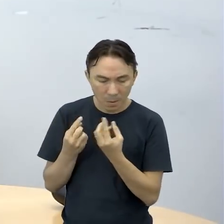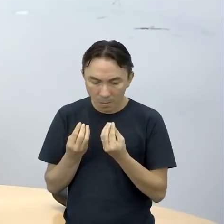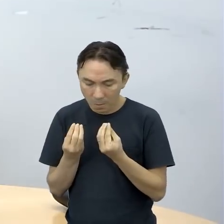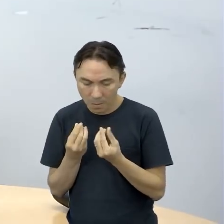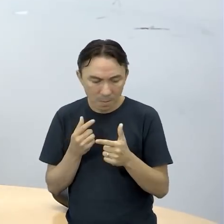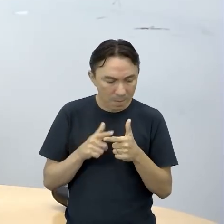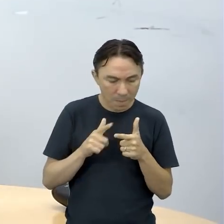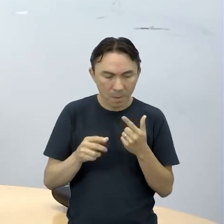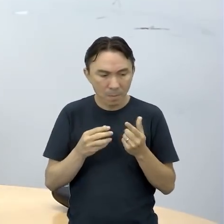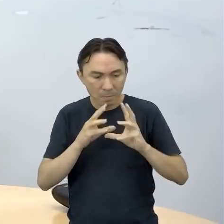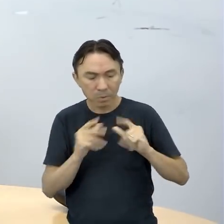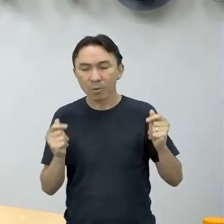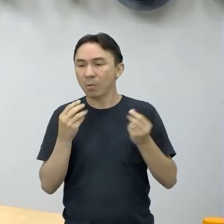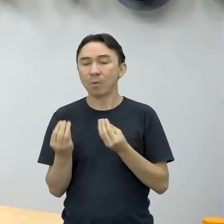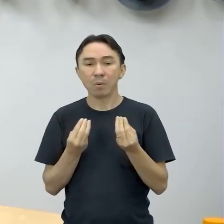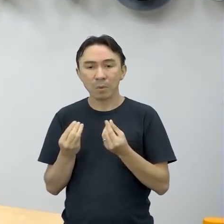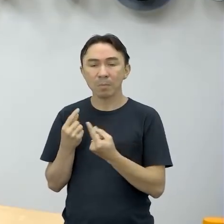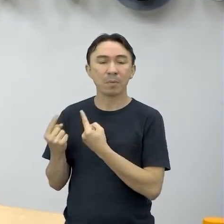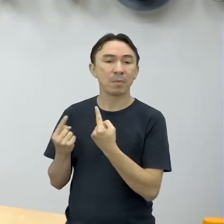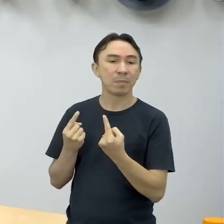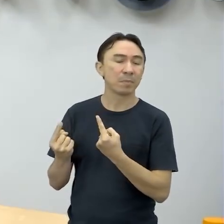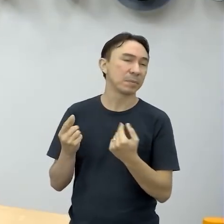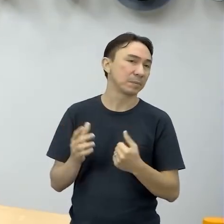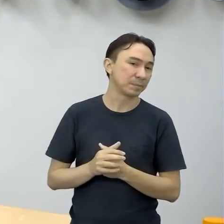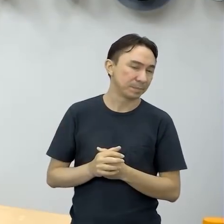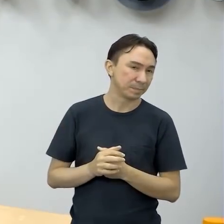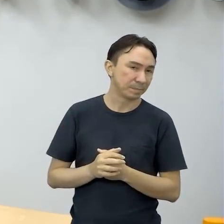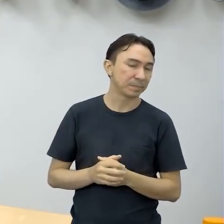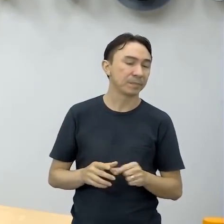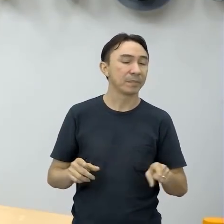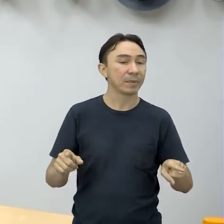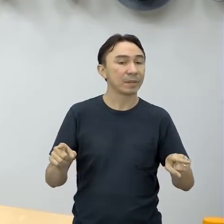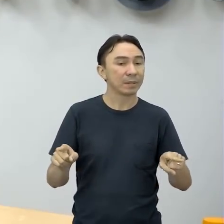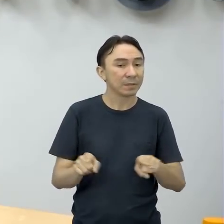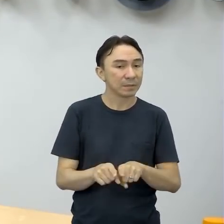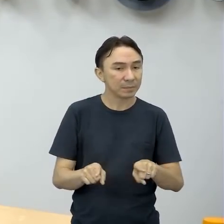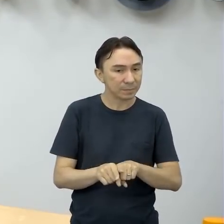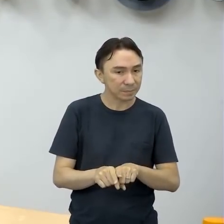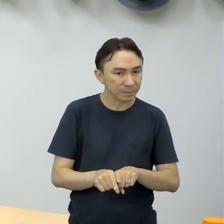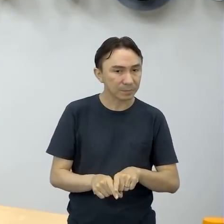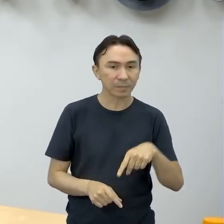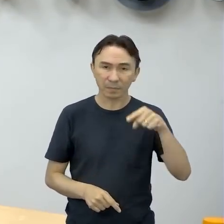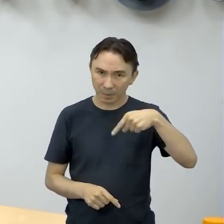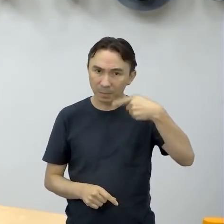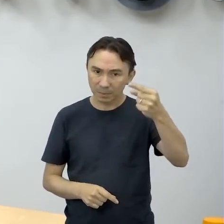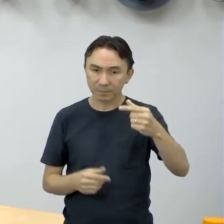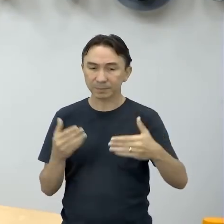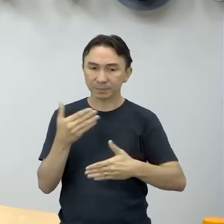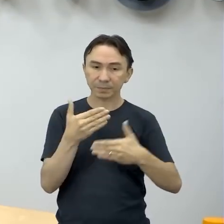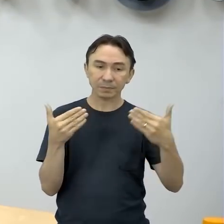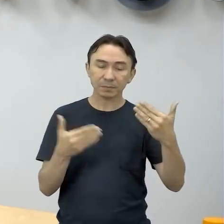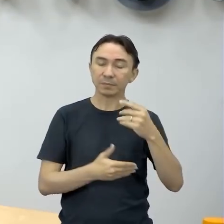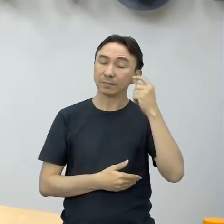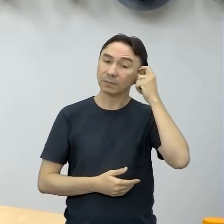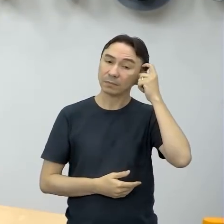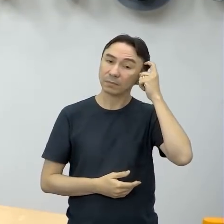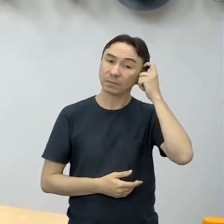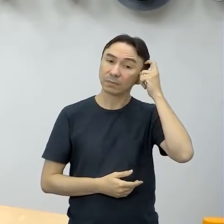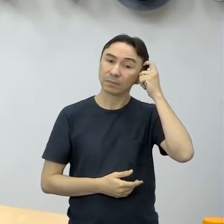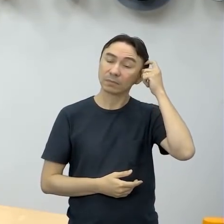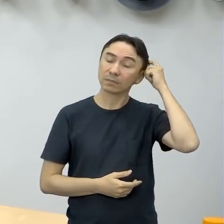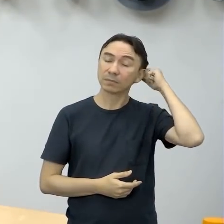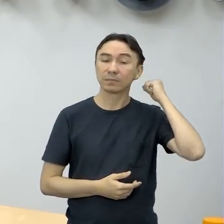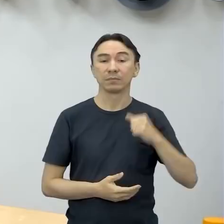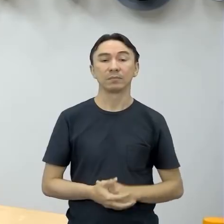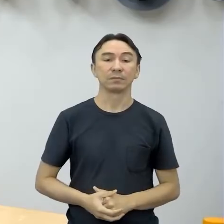Marcos? Sim, é verdade. Grazi, eu também, assim, gostaria de destacar o próximo slide também, né, que é a